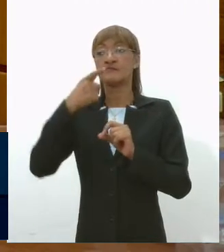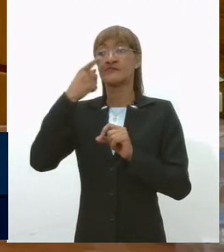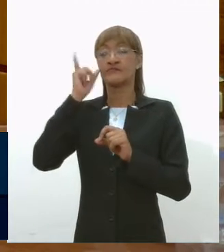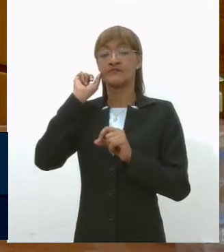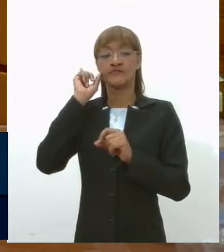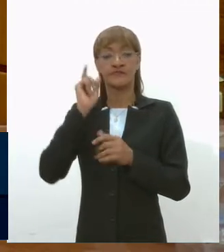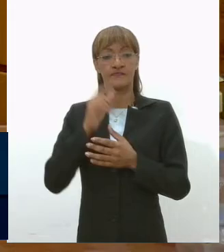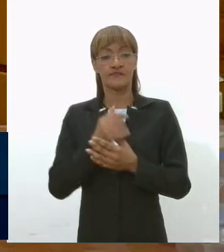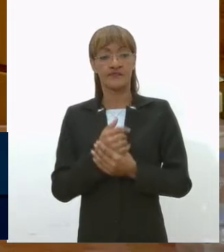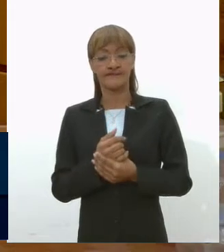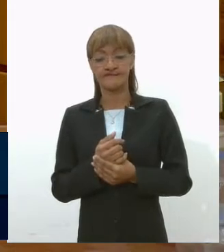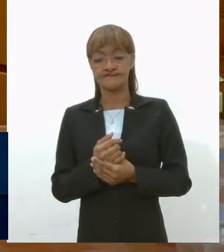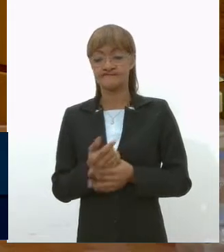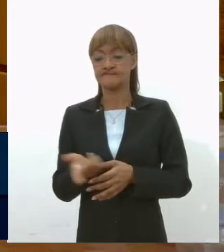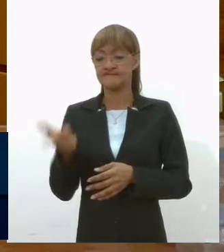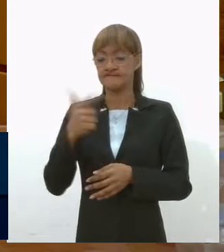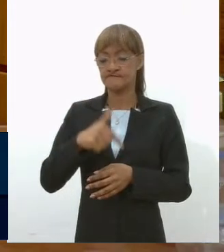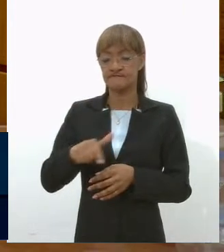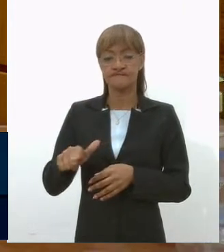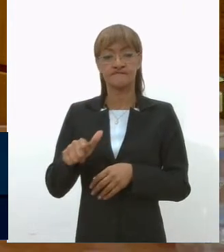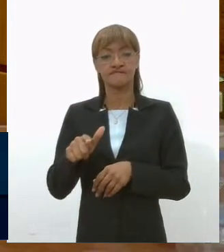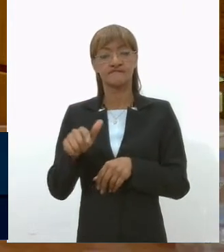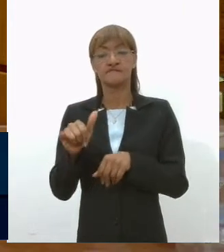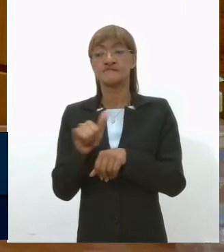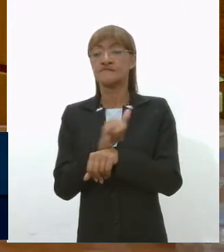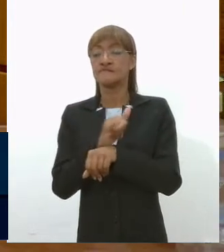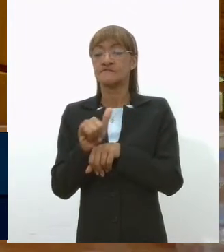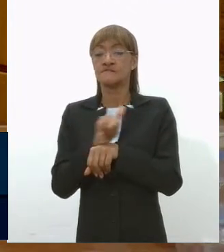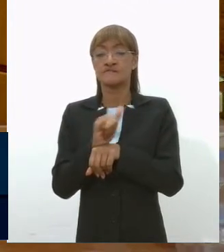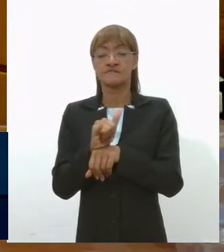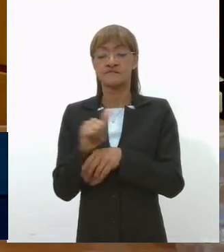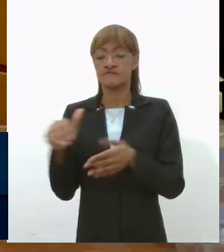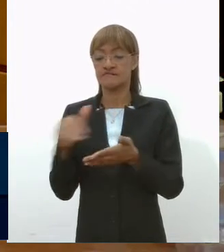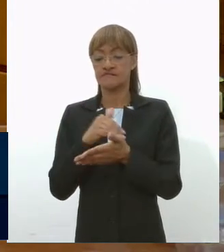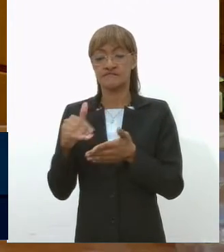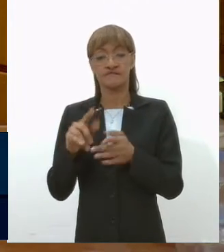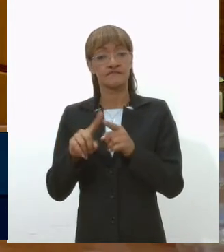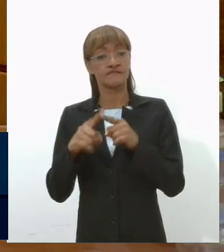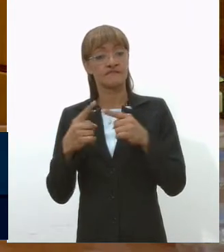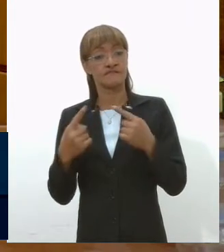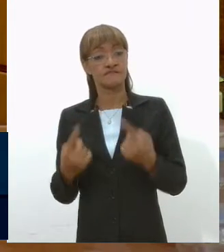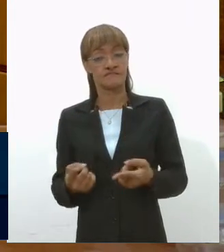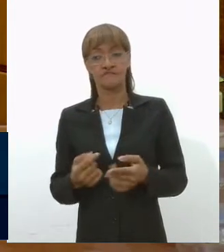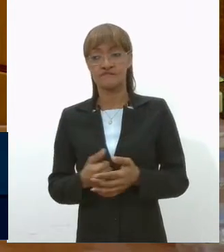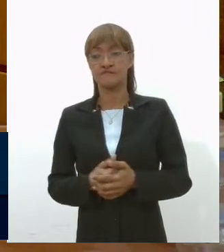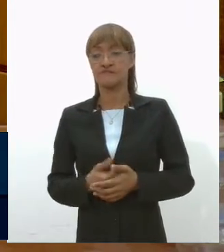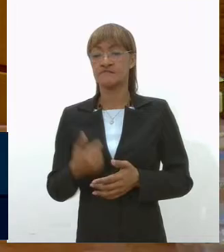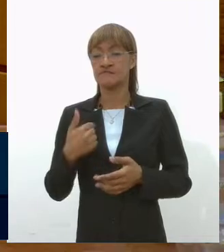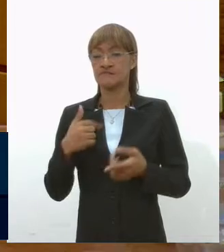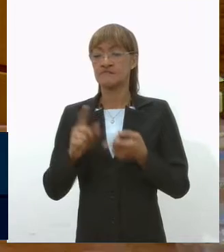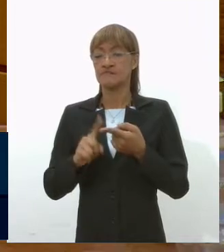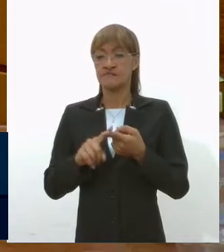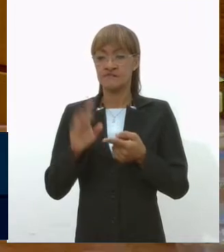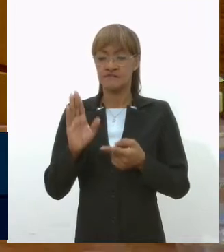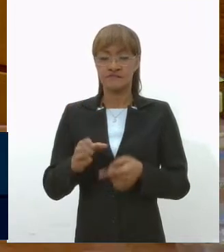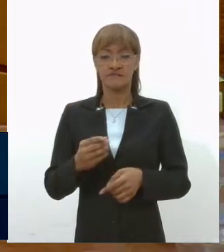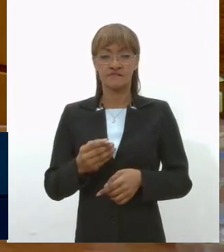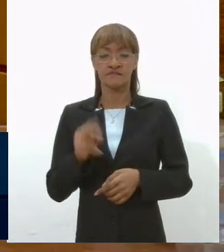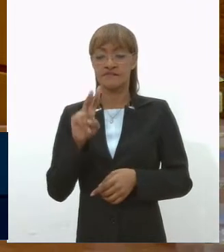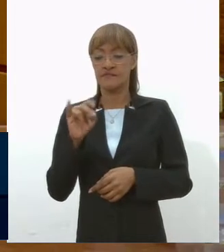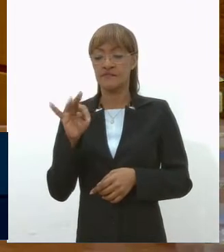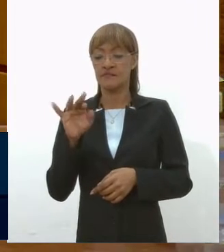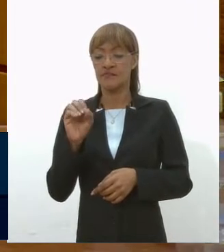ter novas tratativas com a Secretaria a respeito disso. Mas estive acompanhado tanto de Vitor Almeida, que é o presidente da